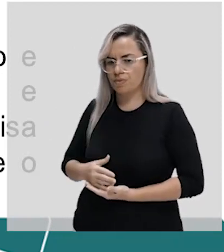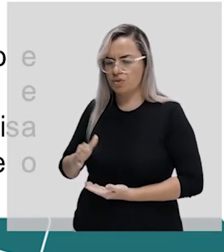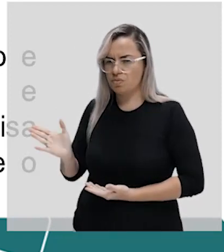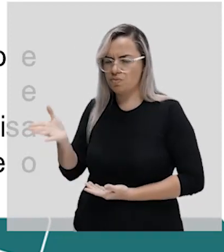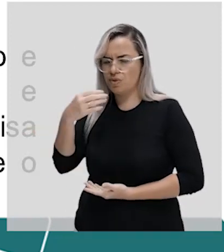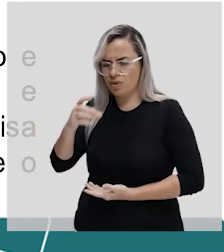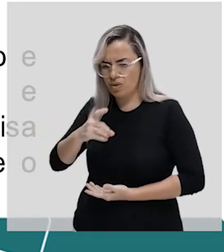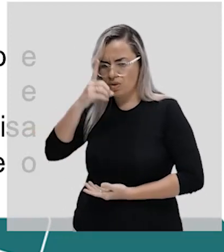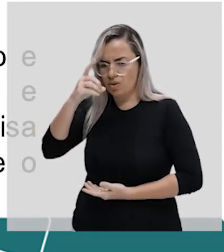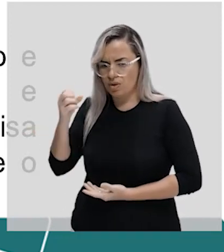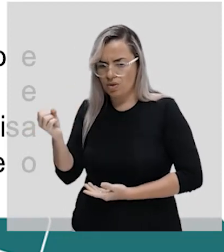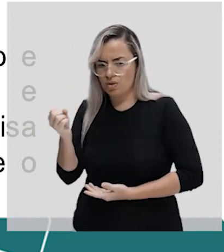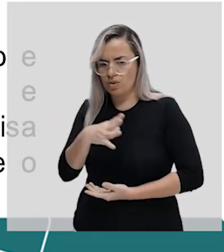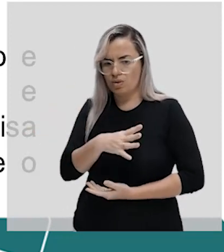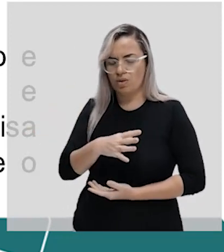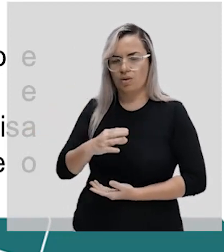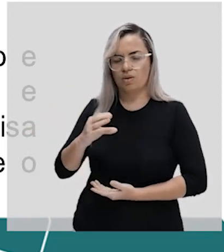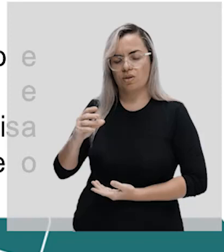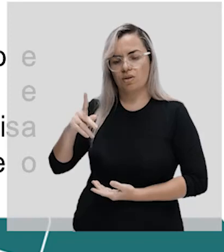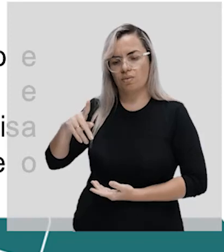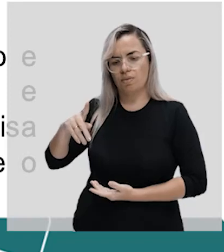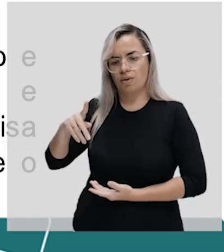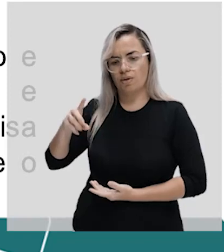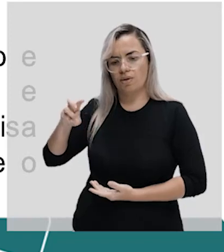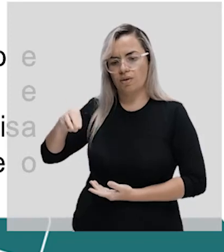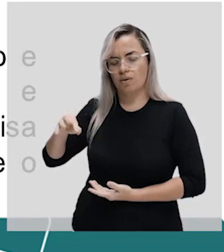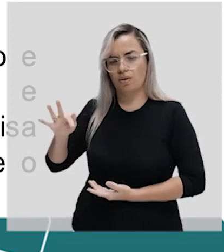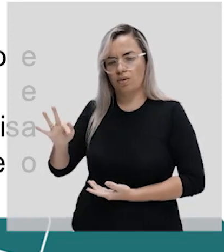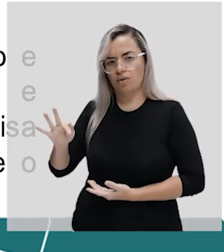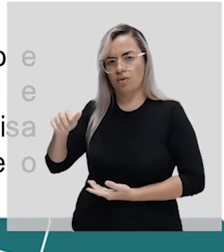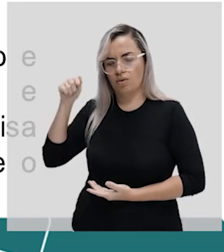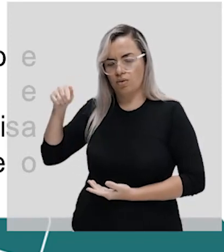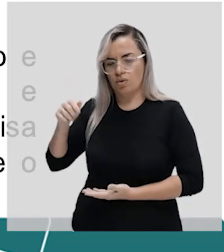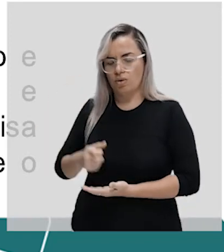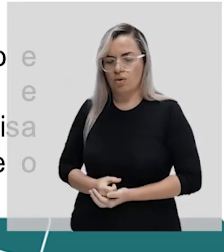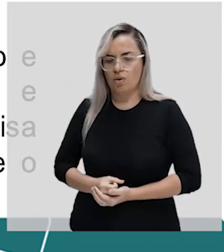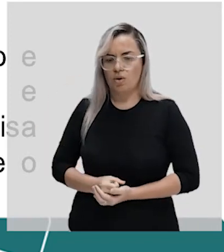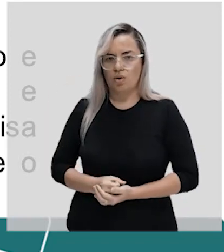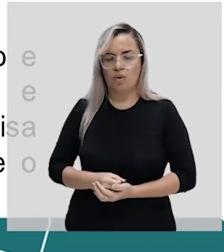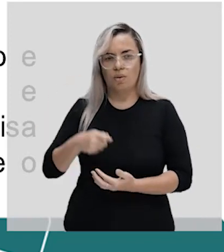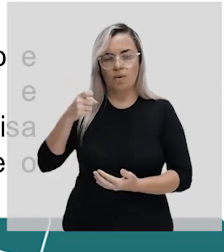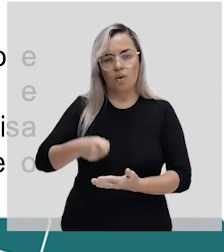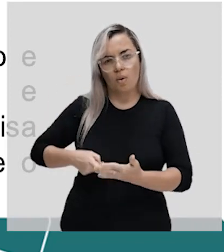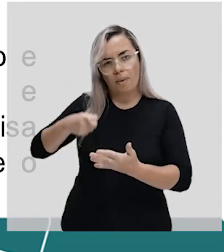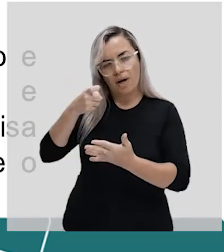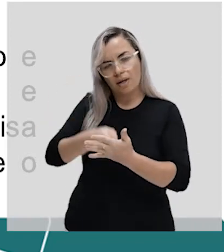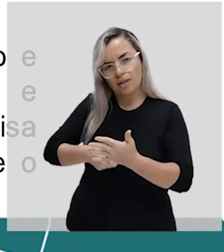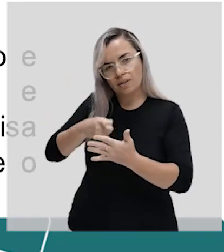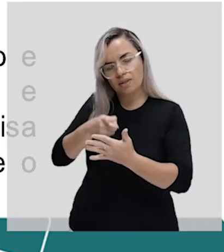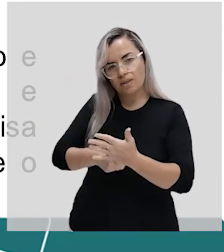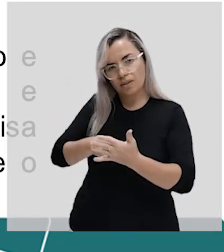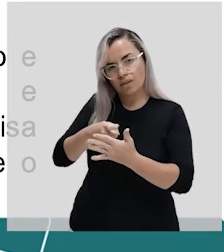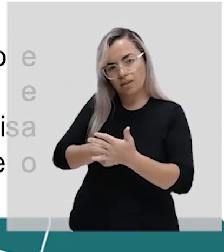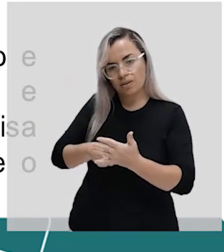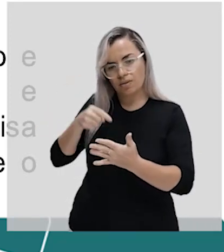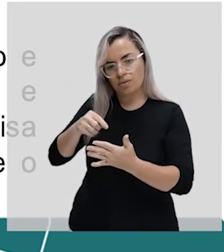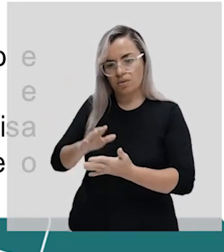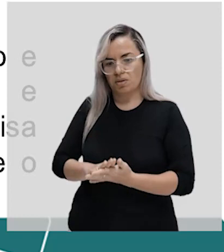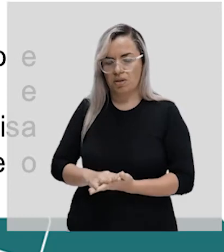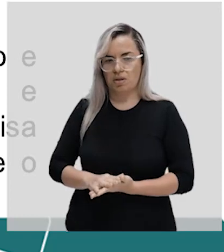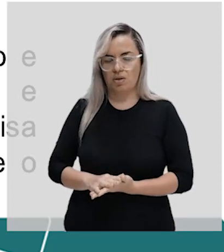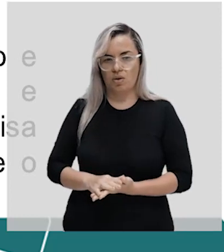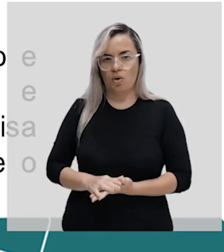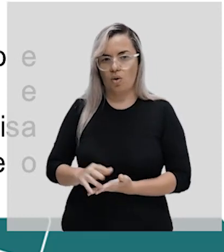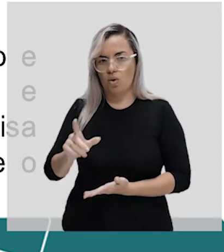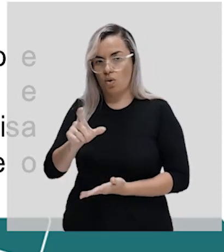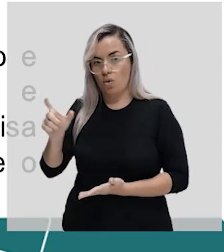uma nova CPMF, né? A CPMF era um tipo de imposto que tinha aí. Eu nem sei dizer para que serve esse imposto, mas ela